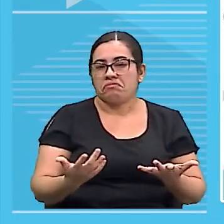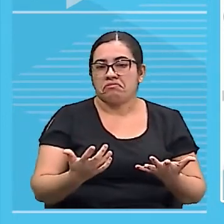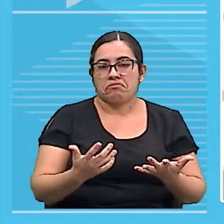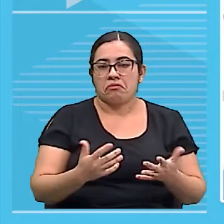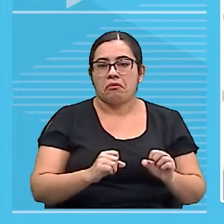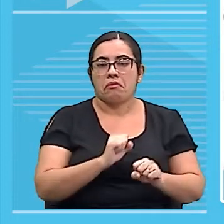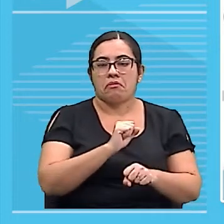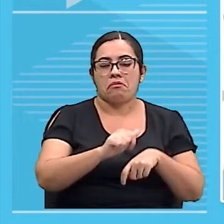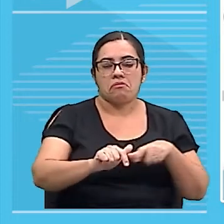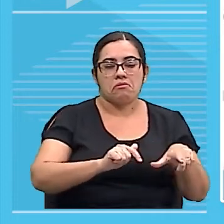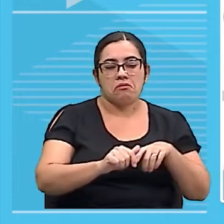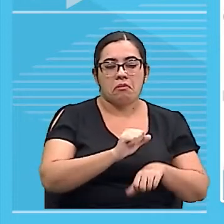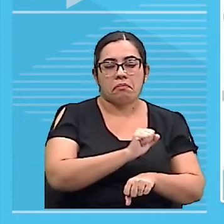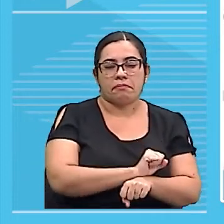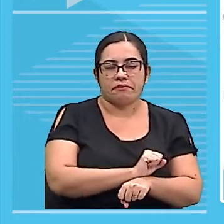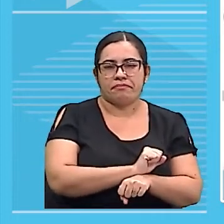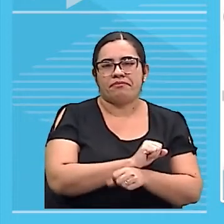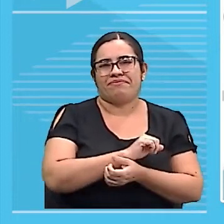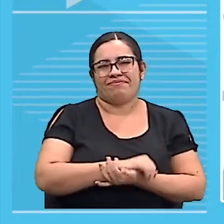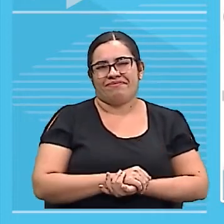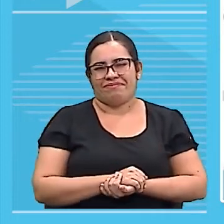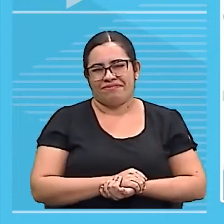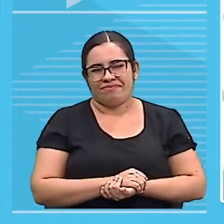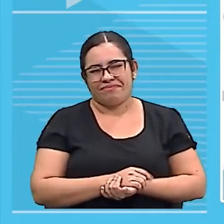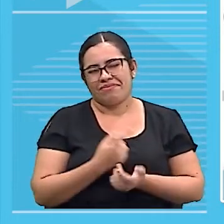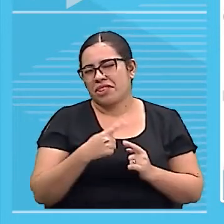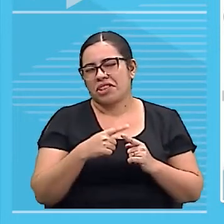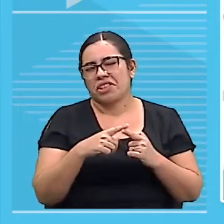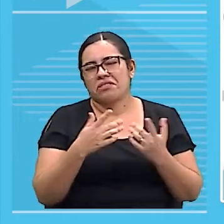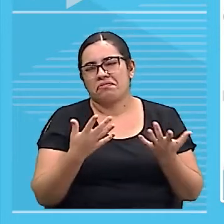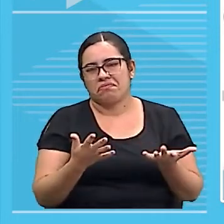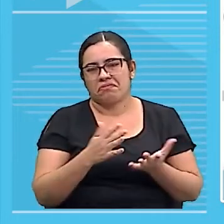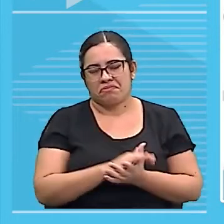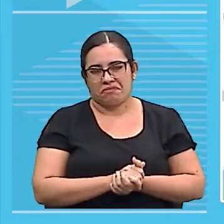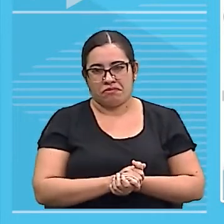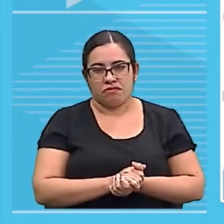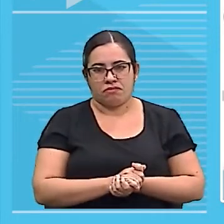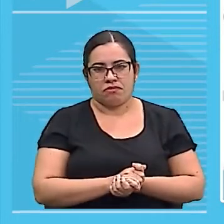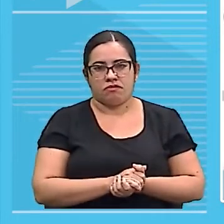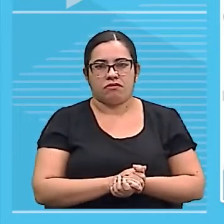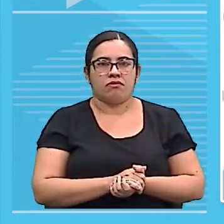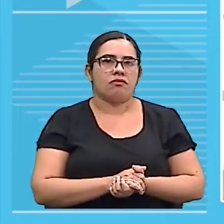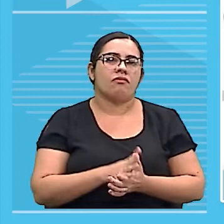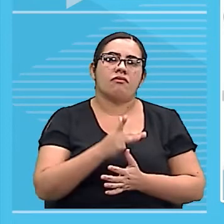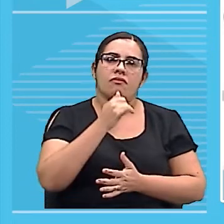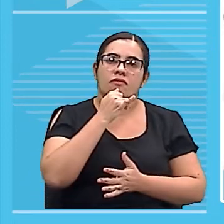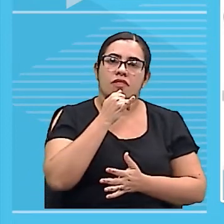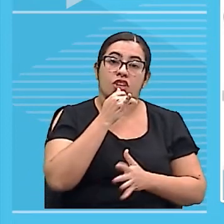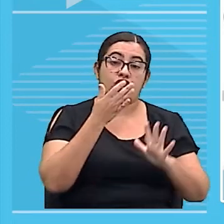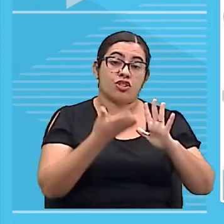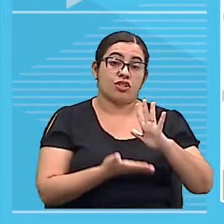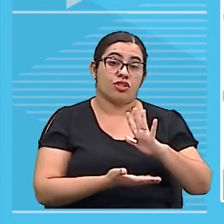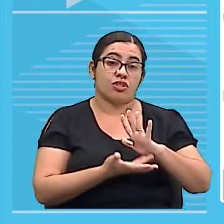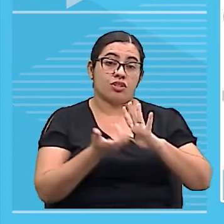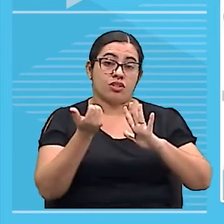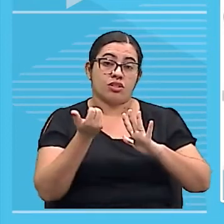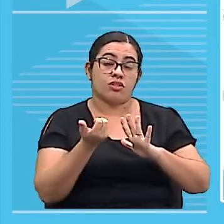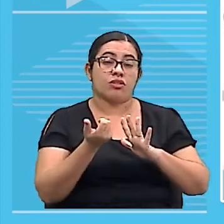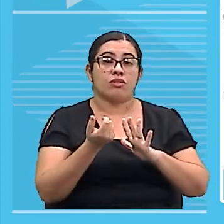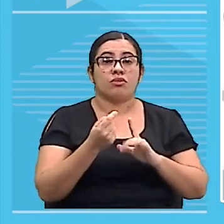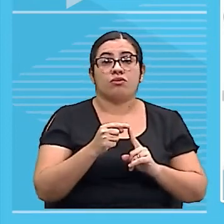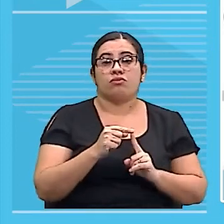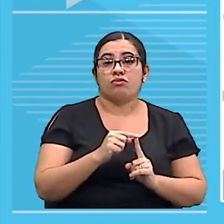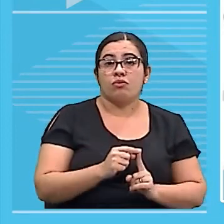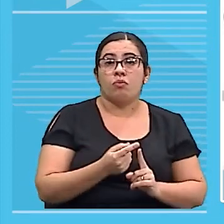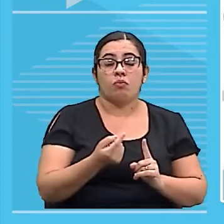funcionar o porquê e ao retirar um resistor ou